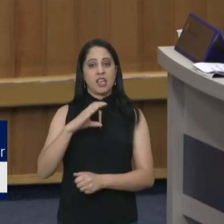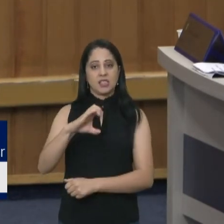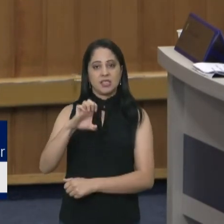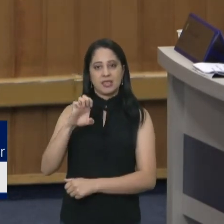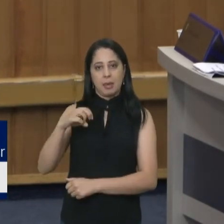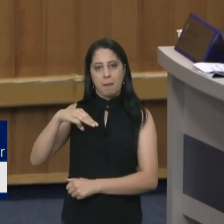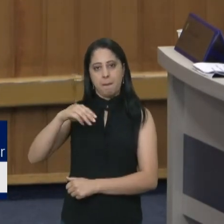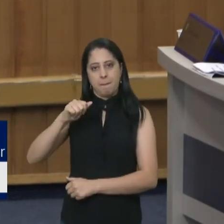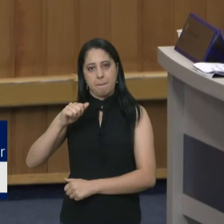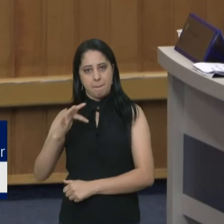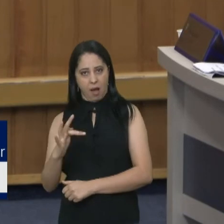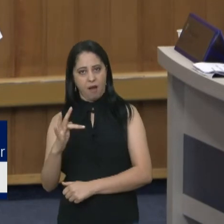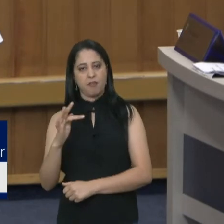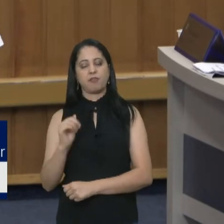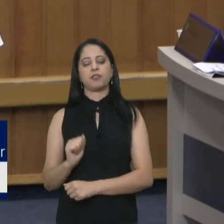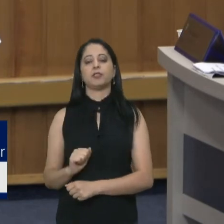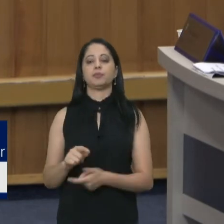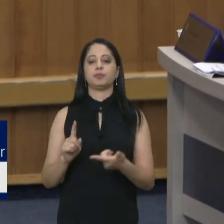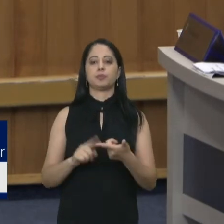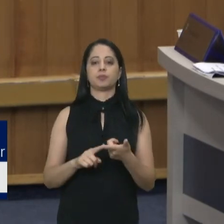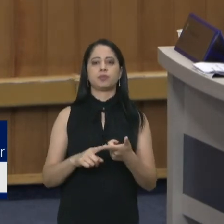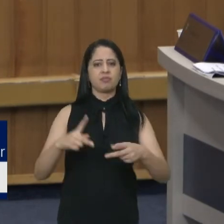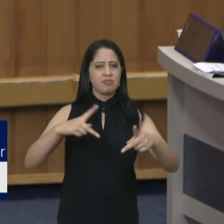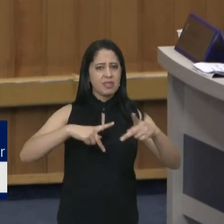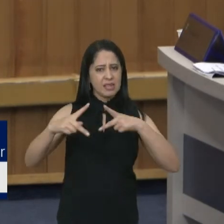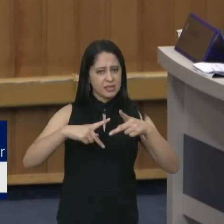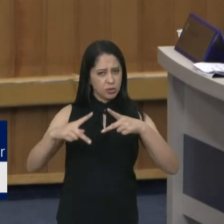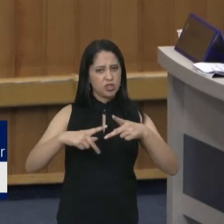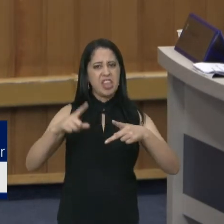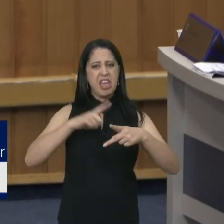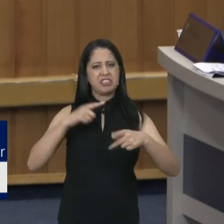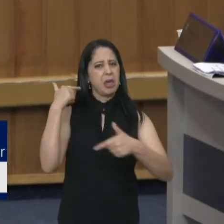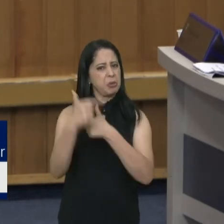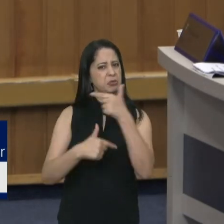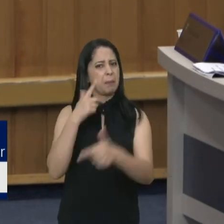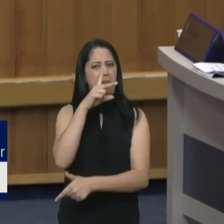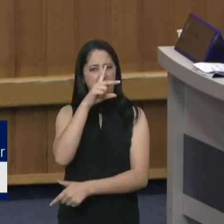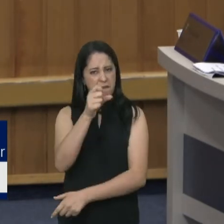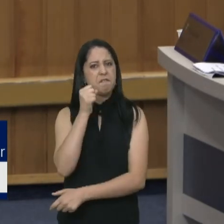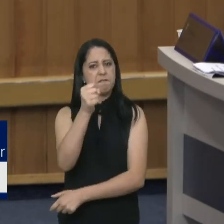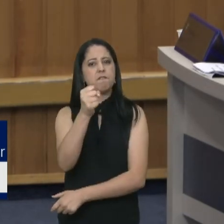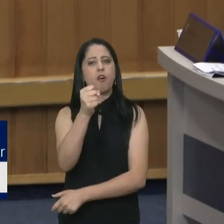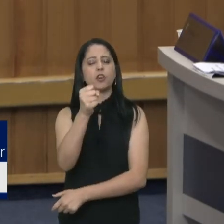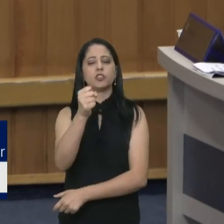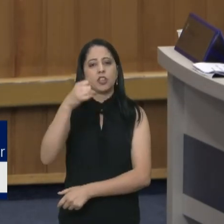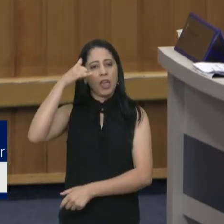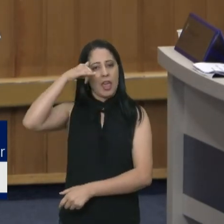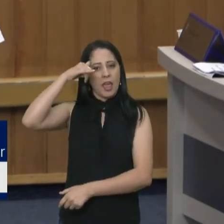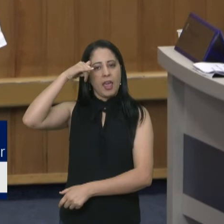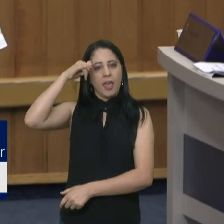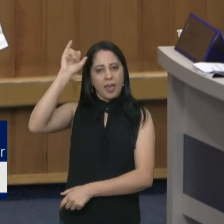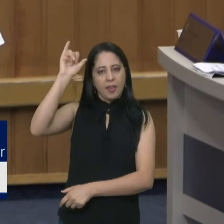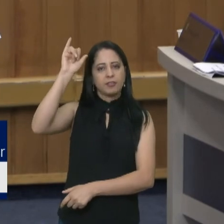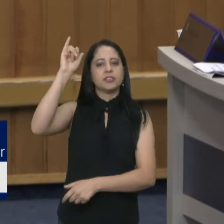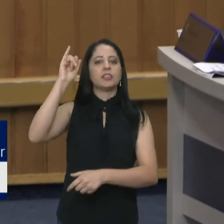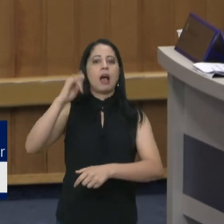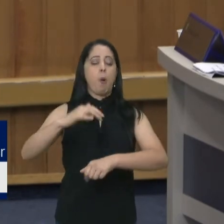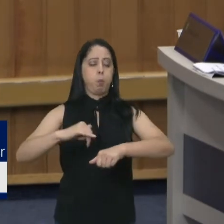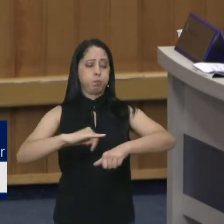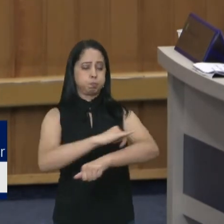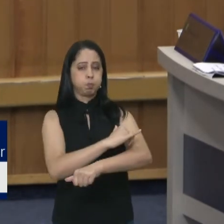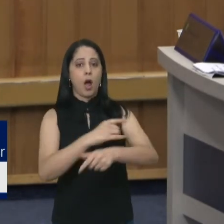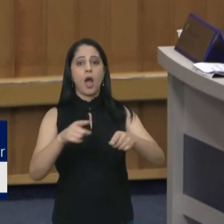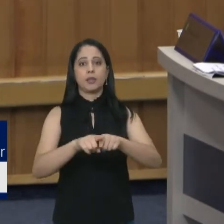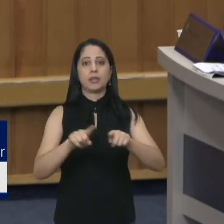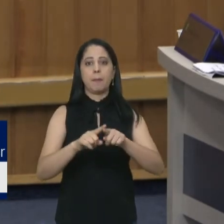de Medidas e Avaliações Físicas. São José tem um trabalho muito forte na prevenção, né? Na área da saúde, através da